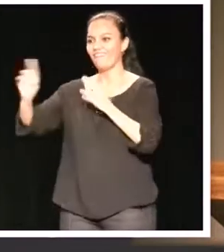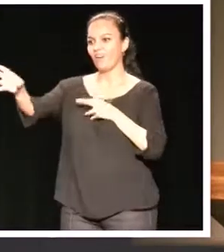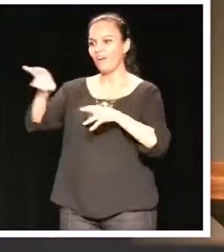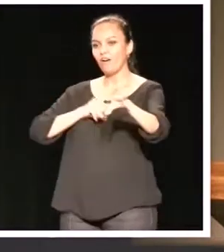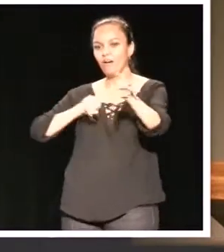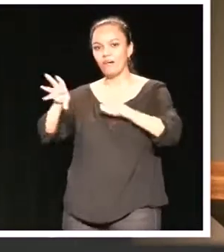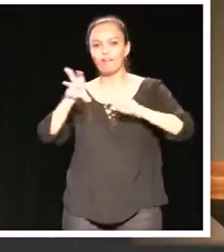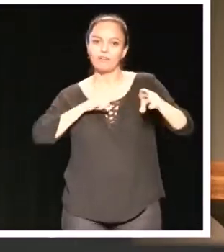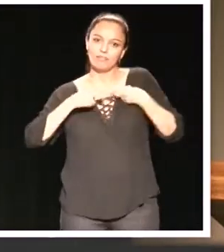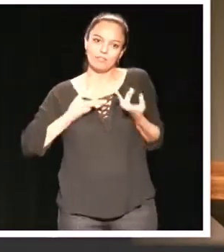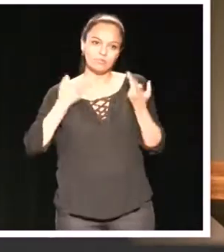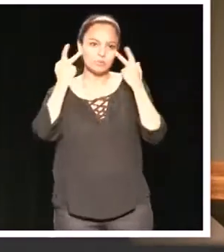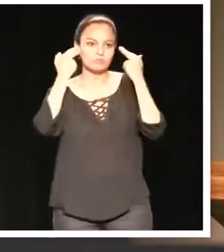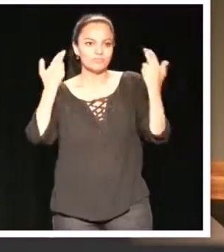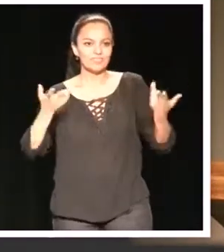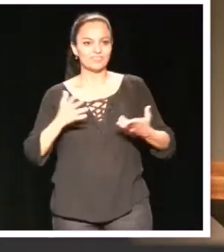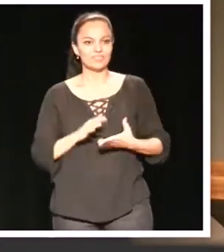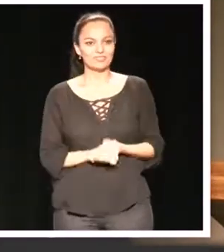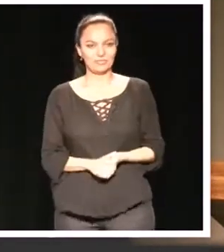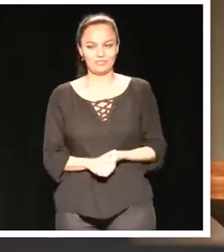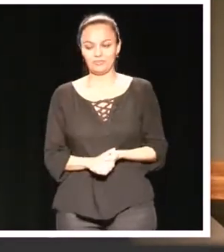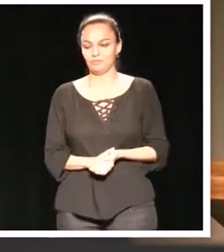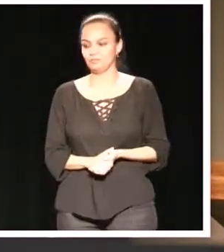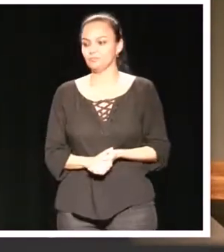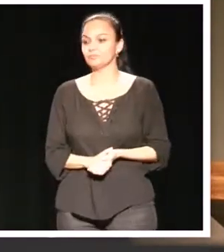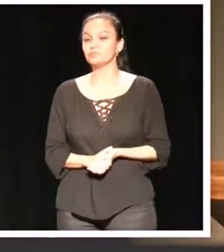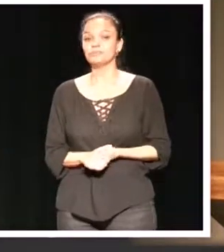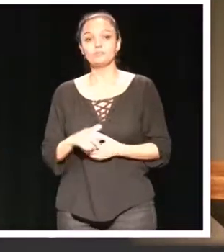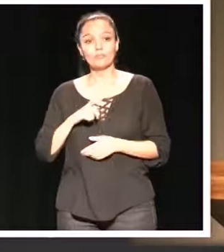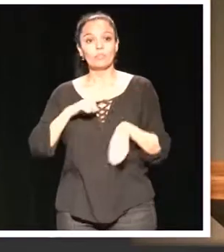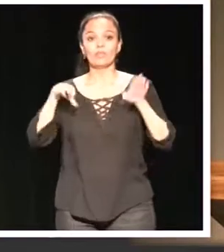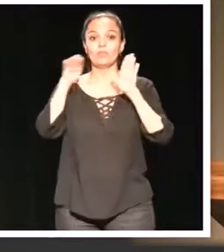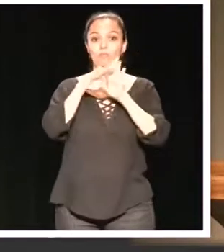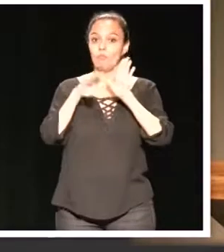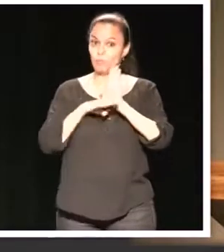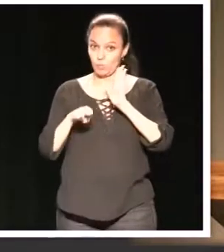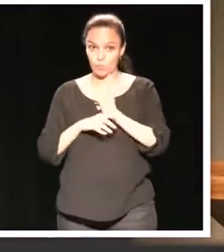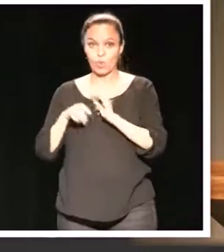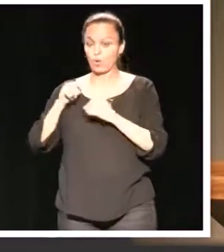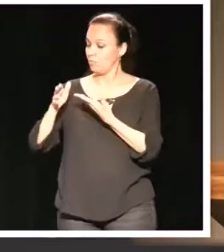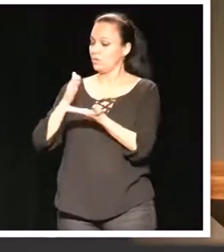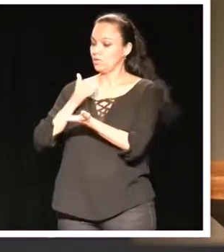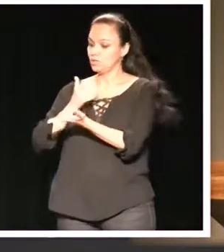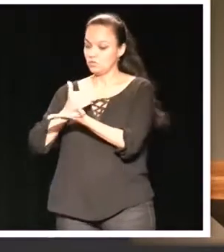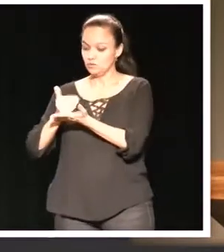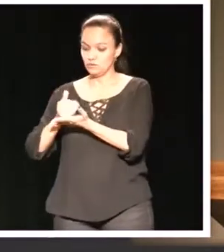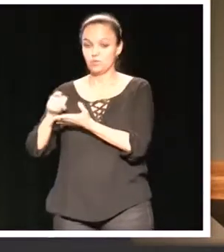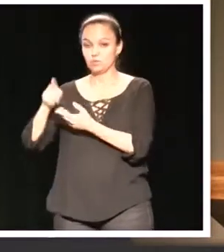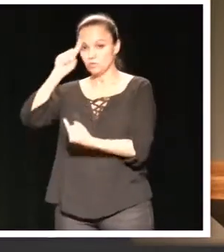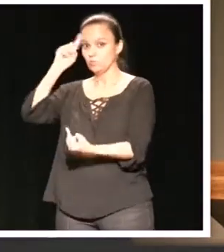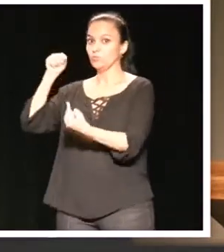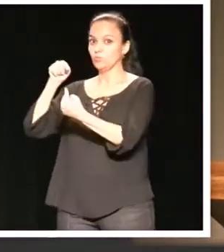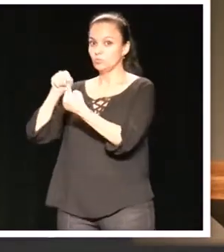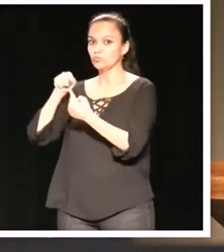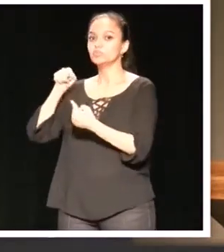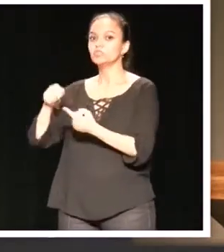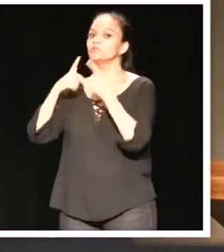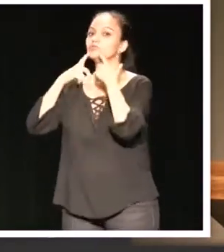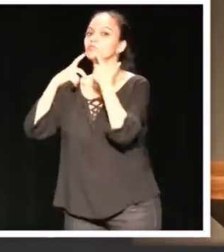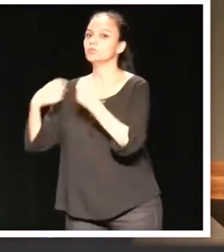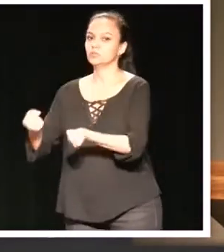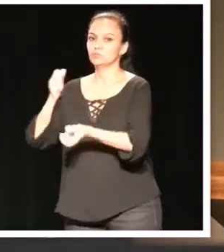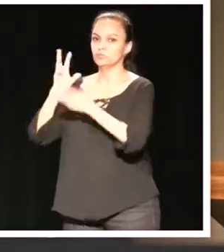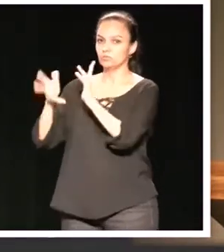Os programas de iniciação, então, tem como objetivo a identidade linguística em língua de sinais. A ideia de que o